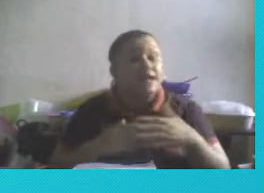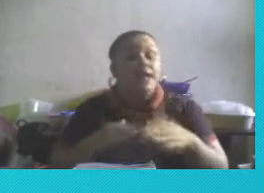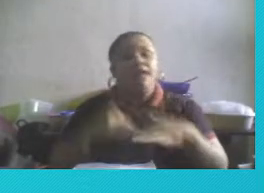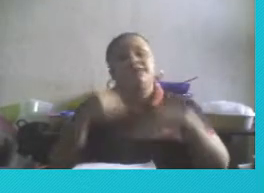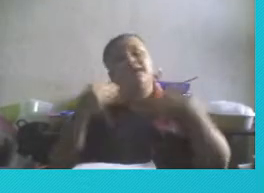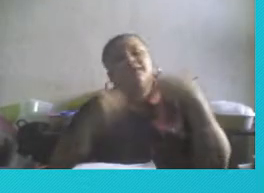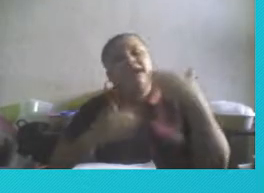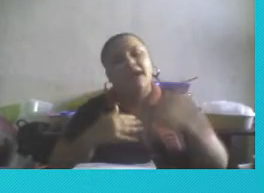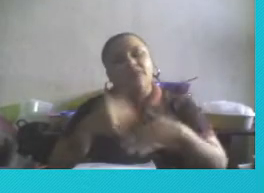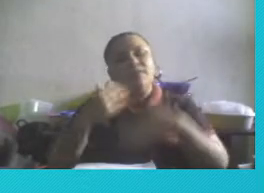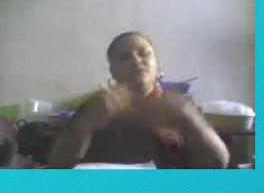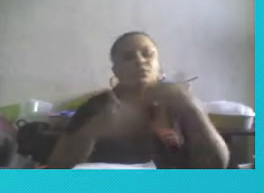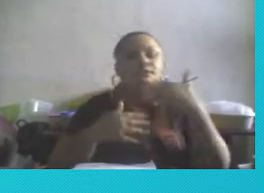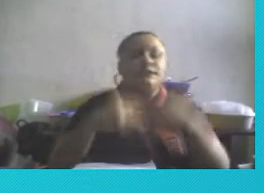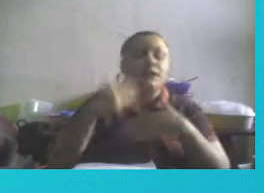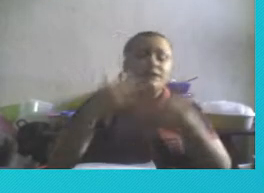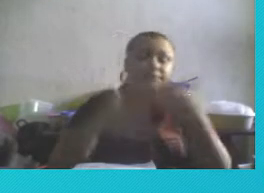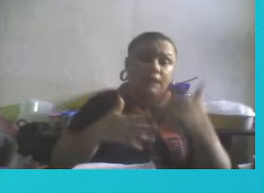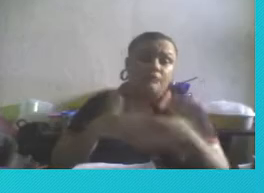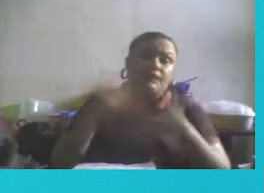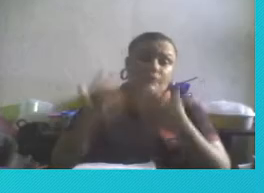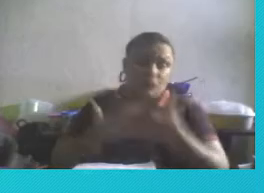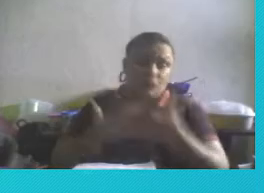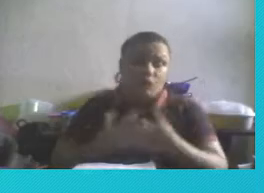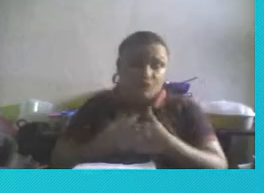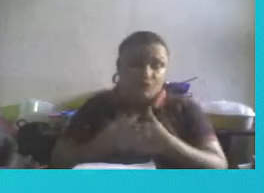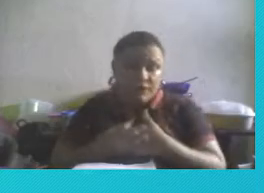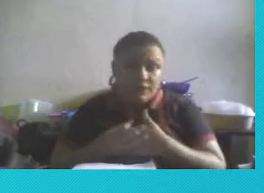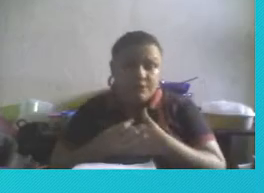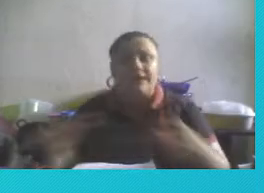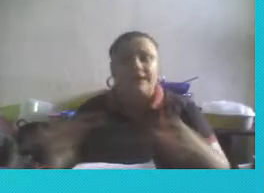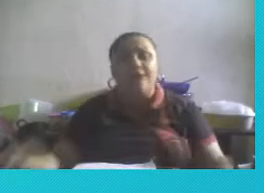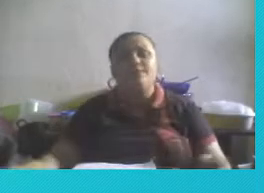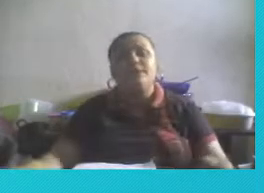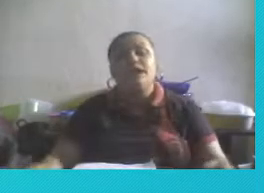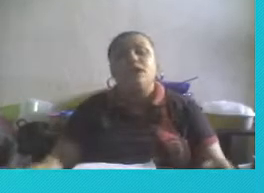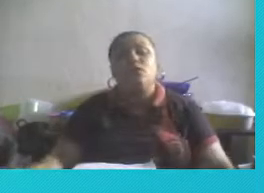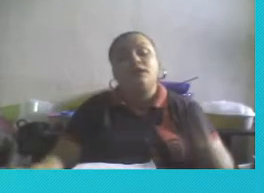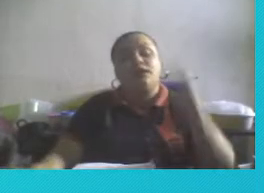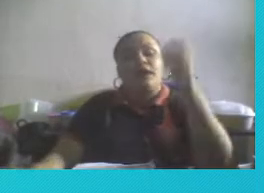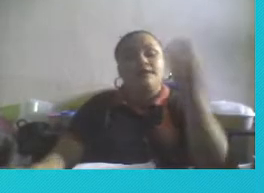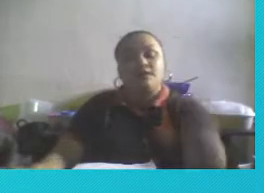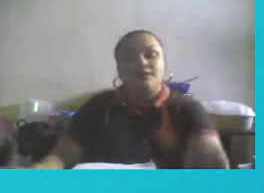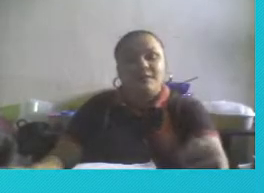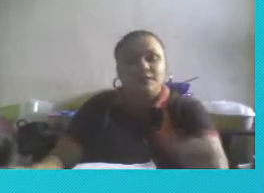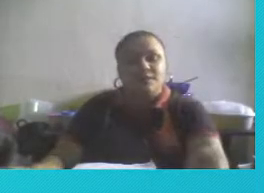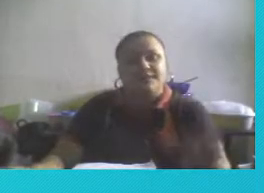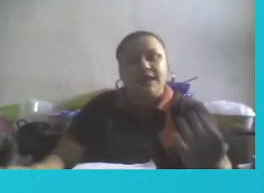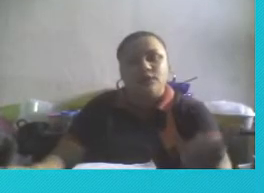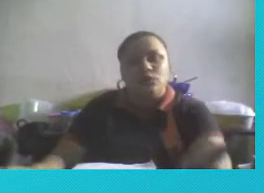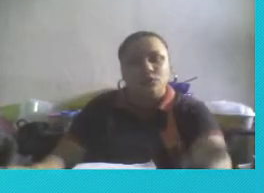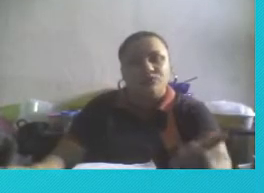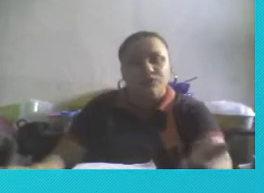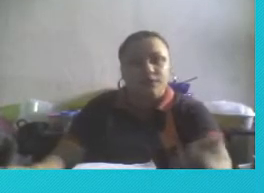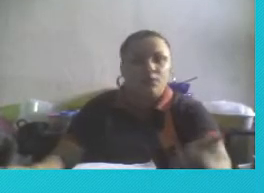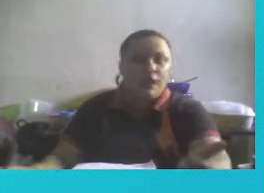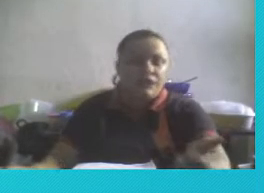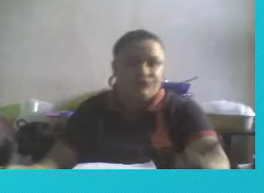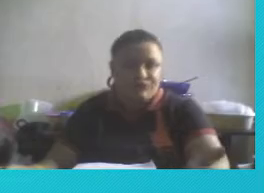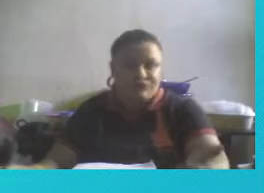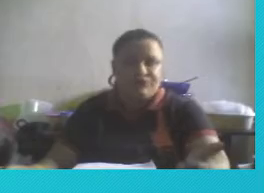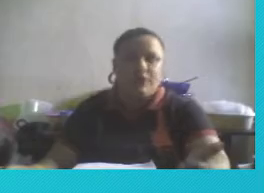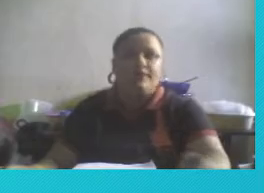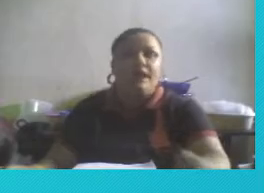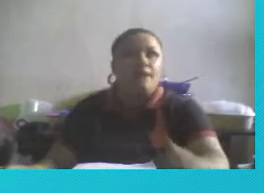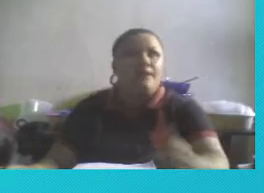mais. Ele tem atacado pessoas que não estão dentro do grupo de risco, tá? Quem são as pessoas que eram do grupo de risco